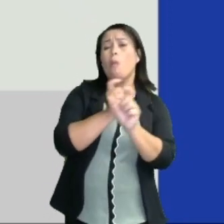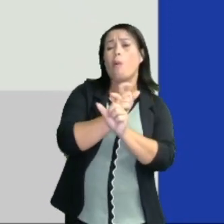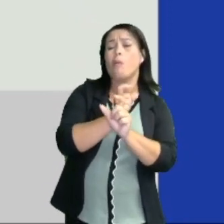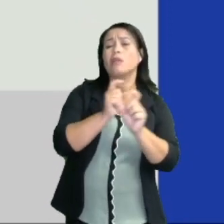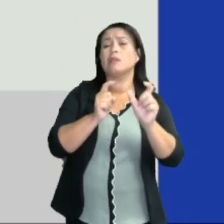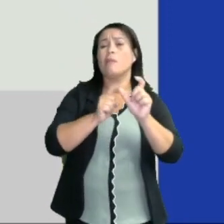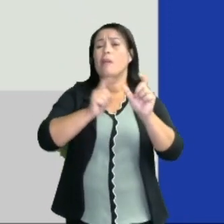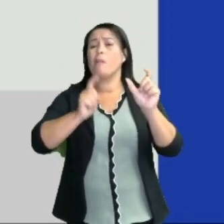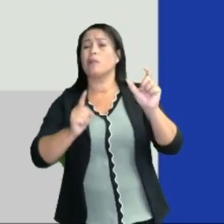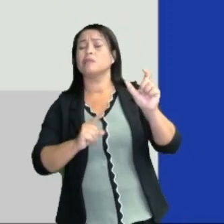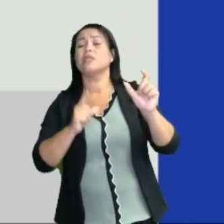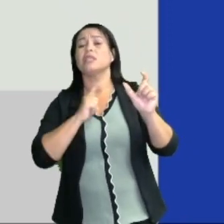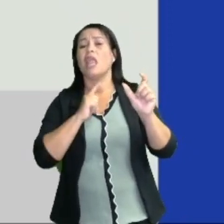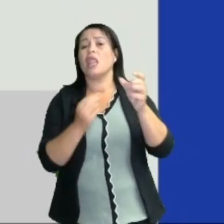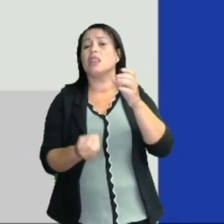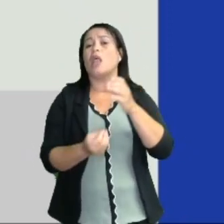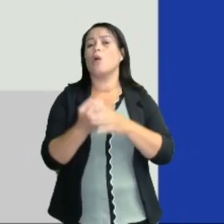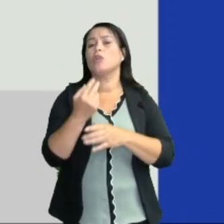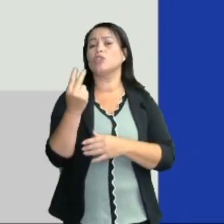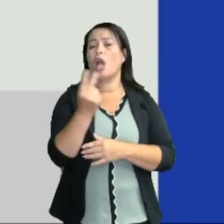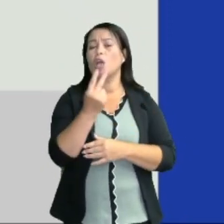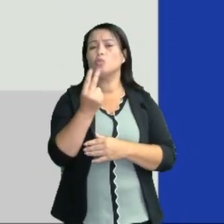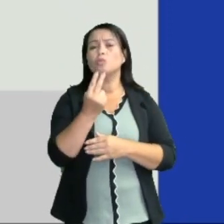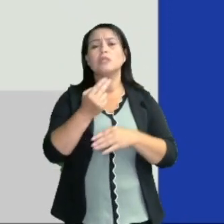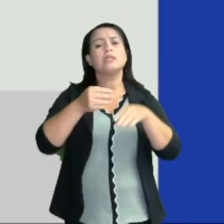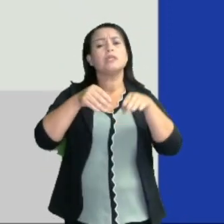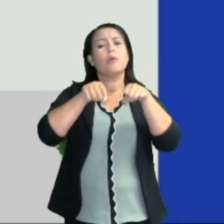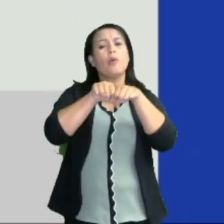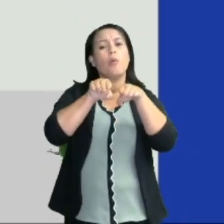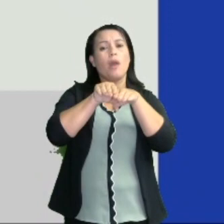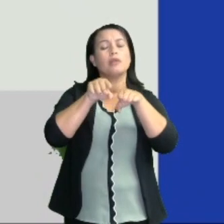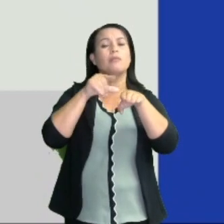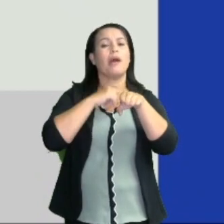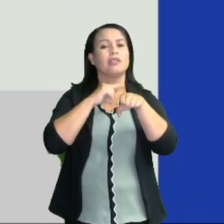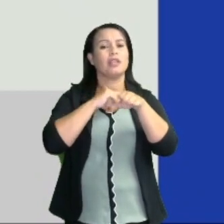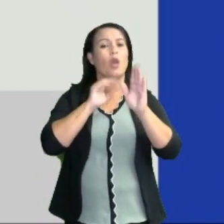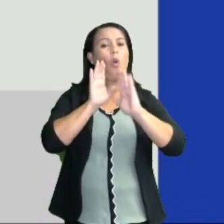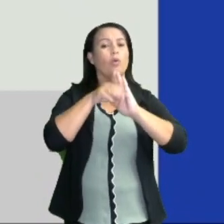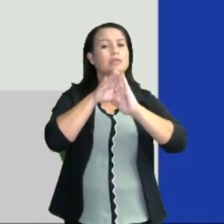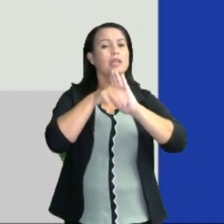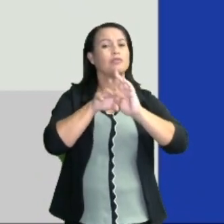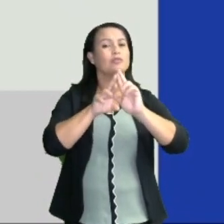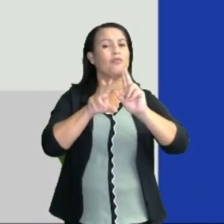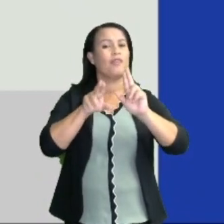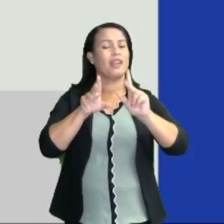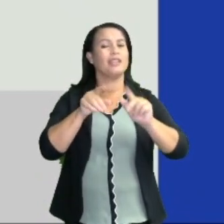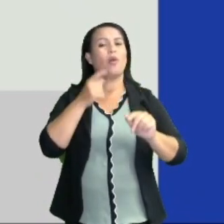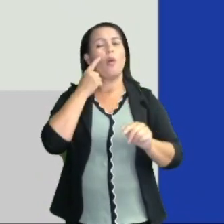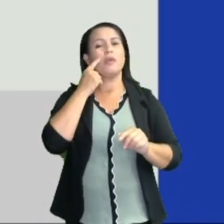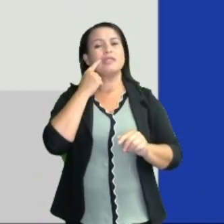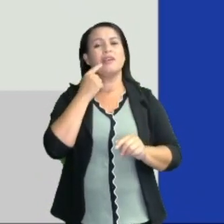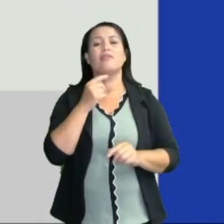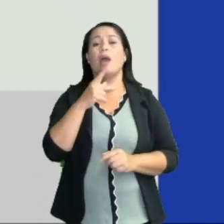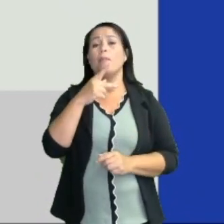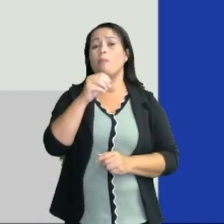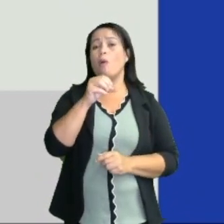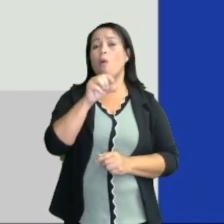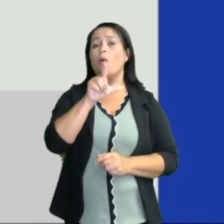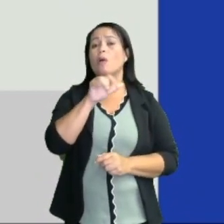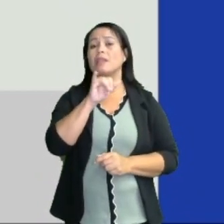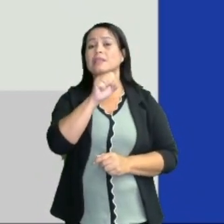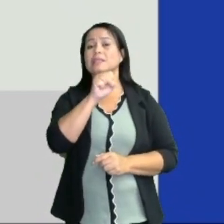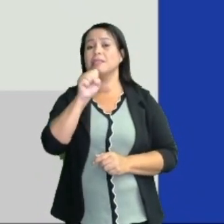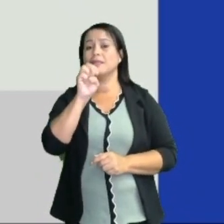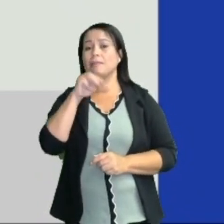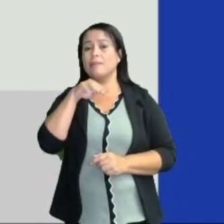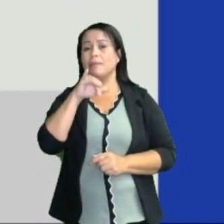origem. Elas são iguais, mas têm origens e conceitos diferentes. Olha só, a polissemia é uma